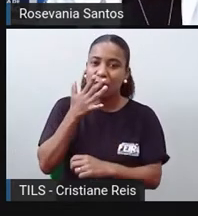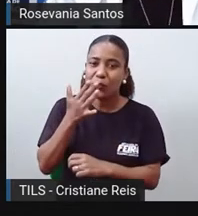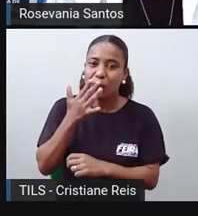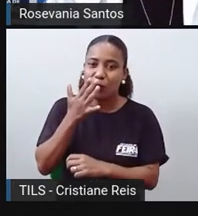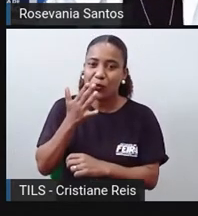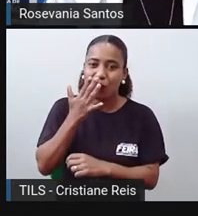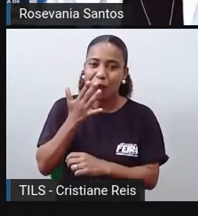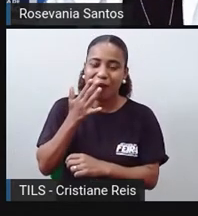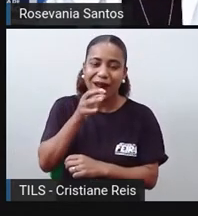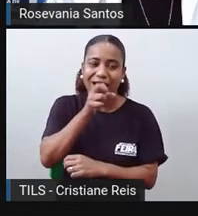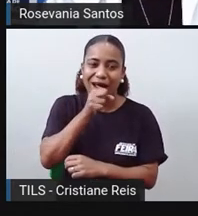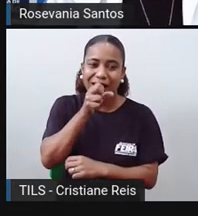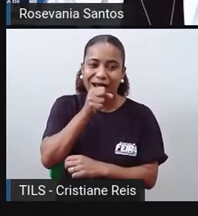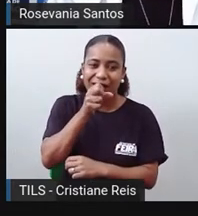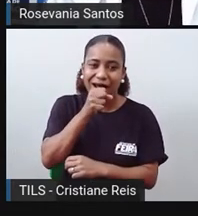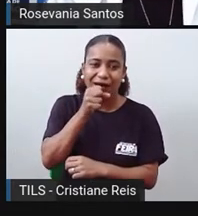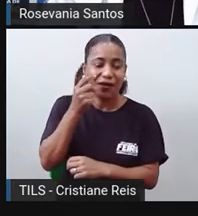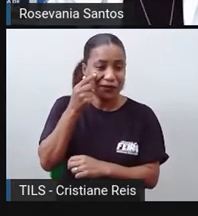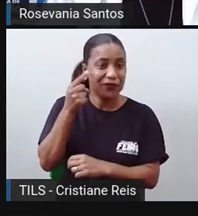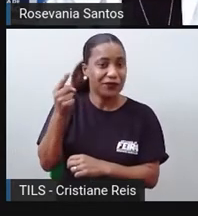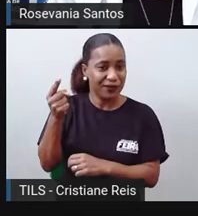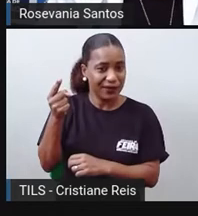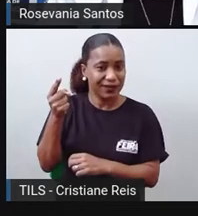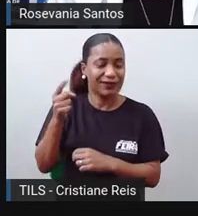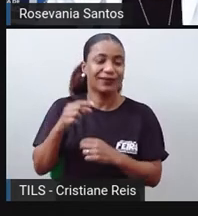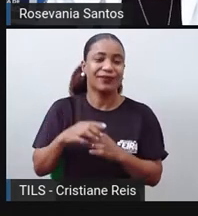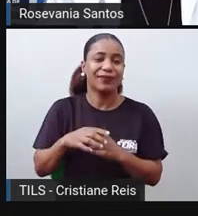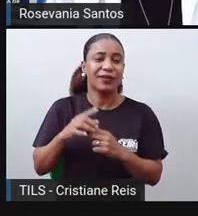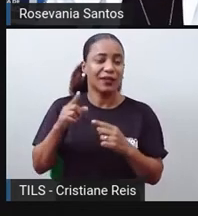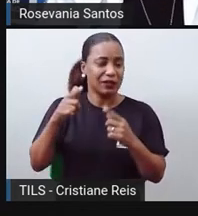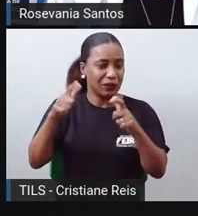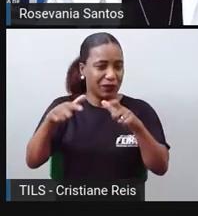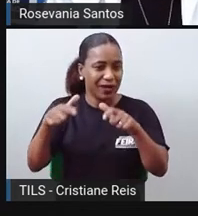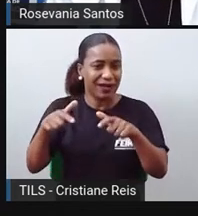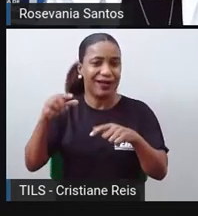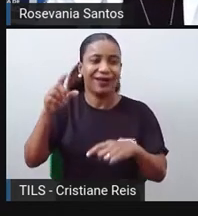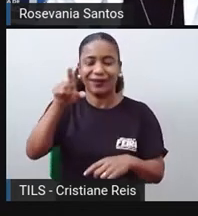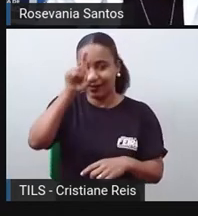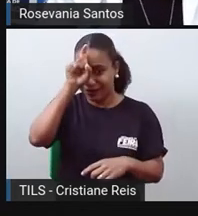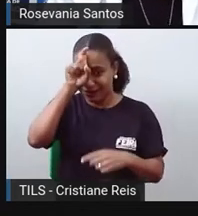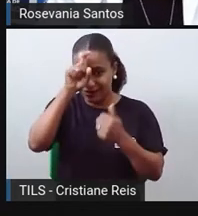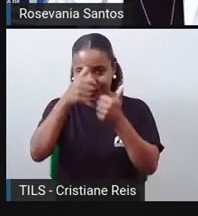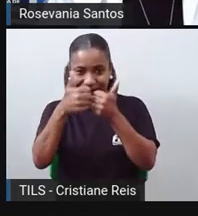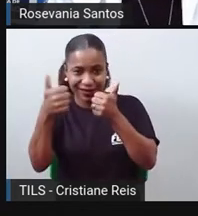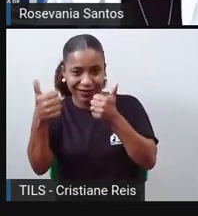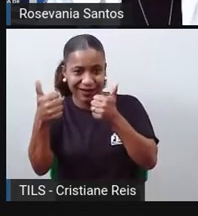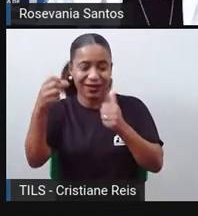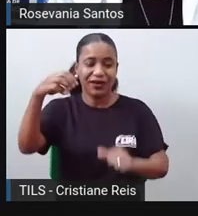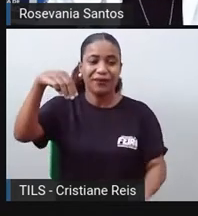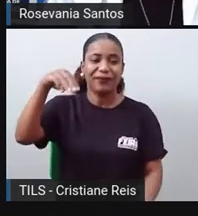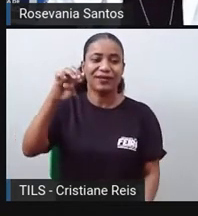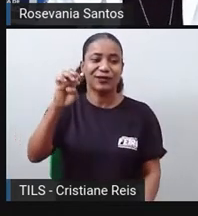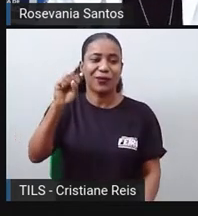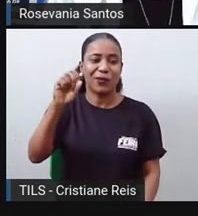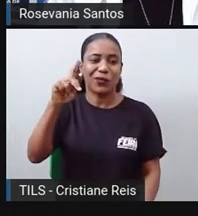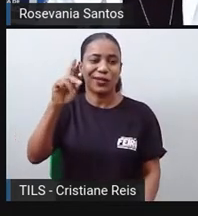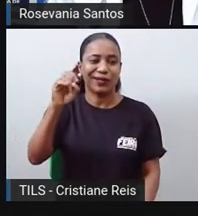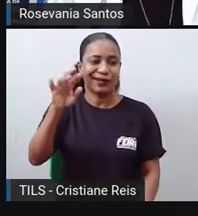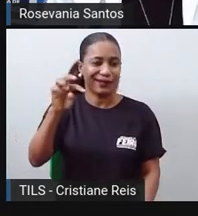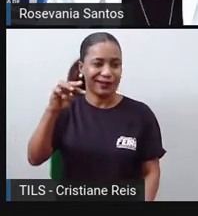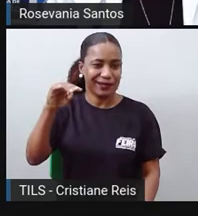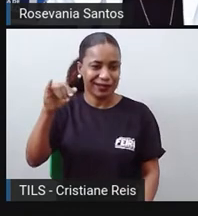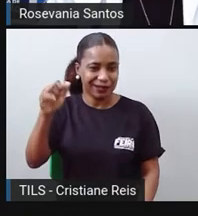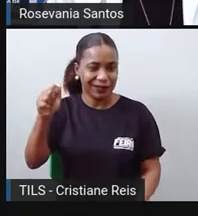né? Então, a gente tem a planície Mesopotâmia, o Planalto ao Norte, as cadeias, né, montanhosas a